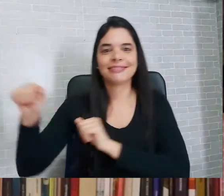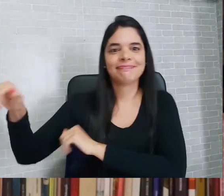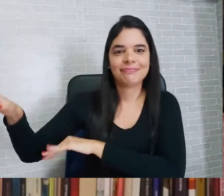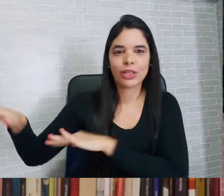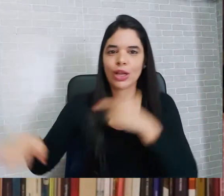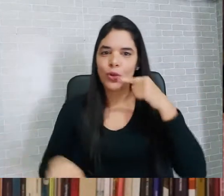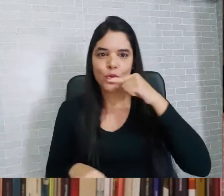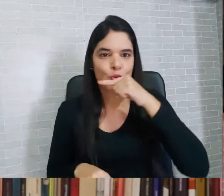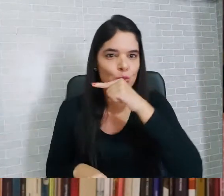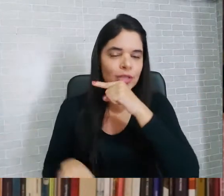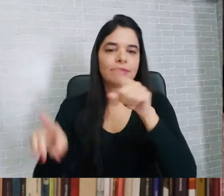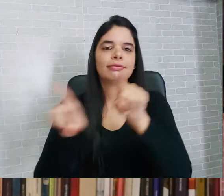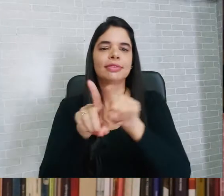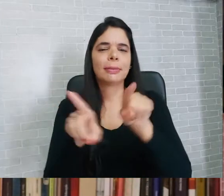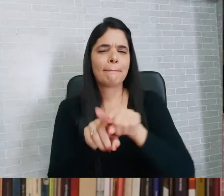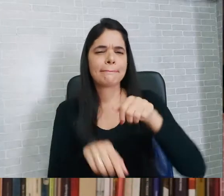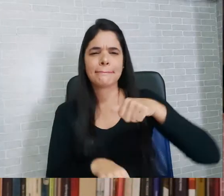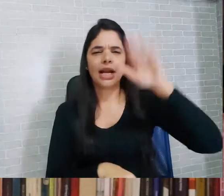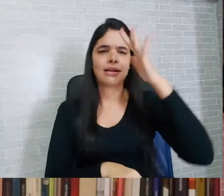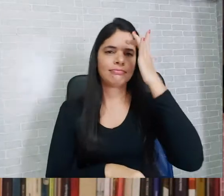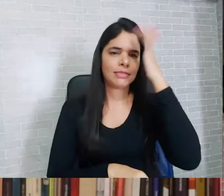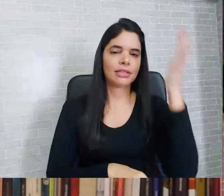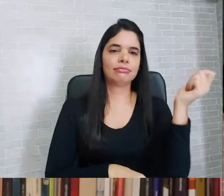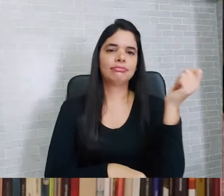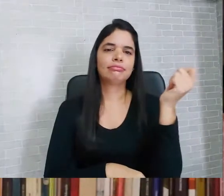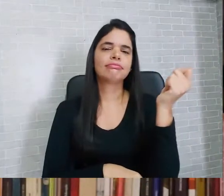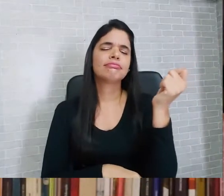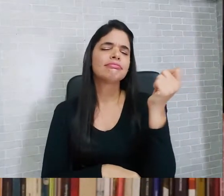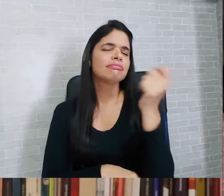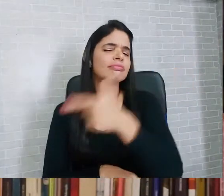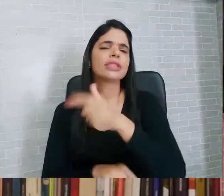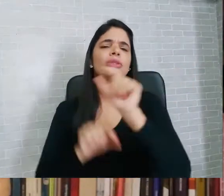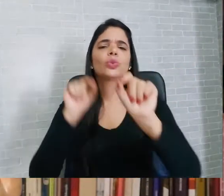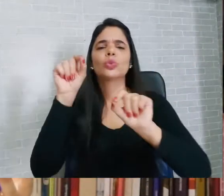muito mais fácil aqui na Guiana Francesa que